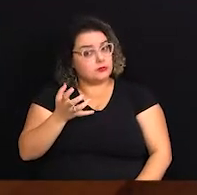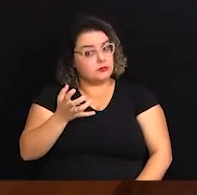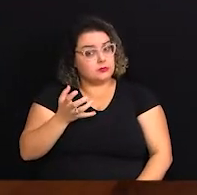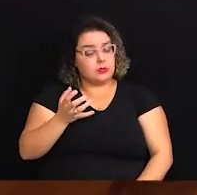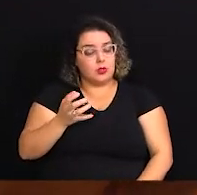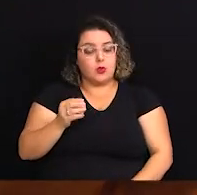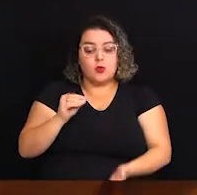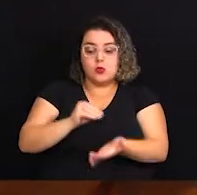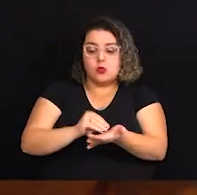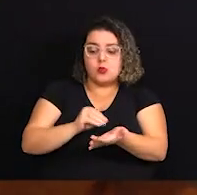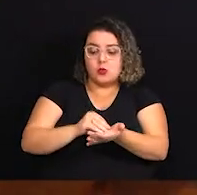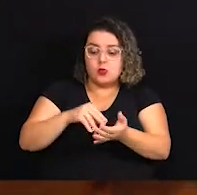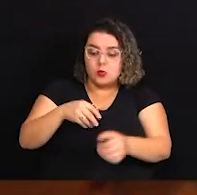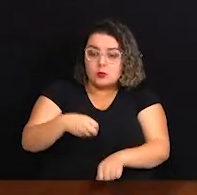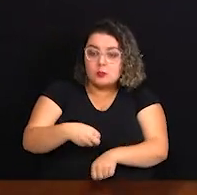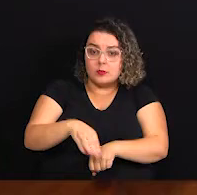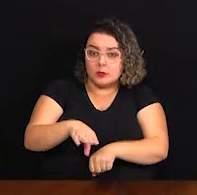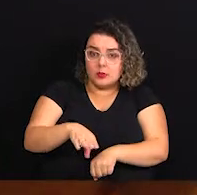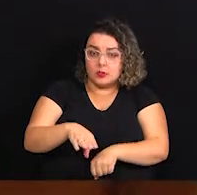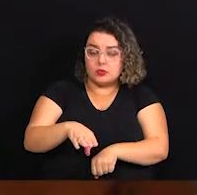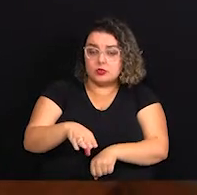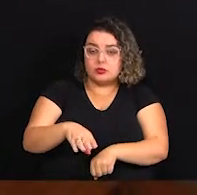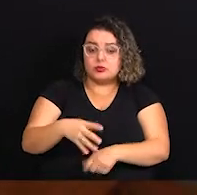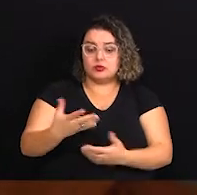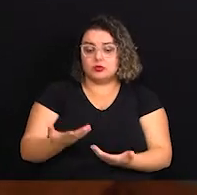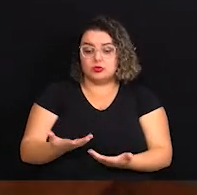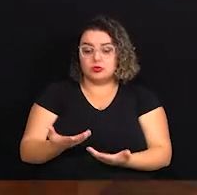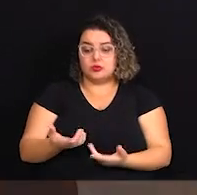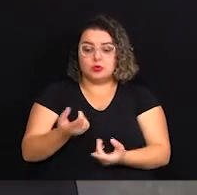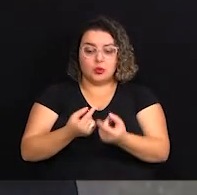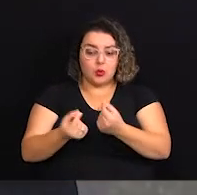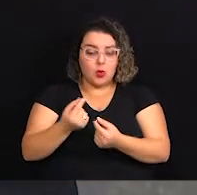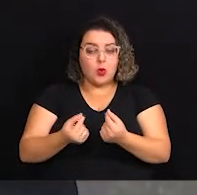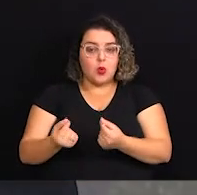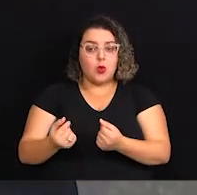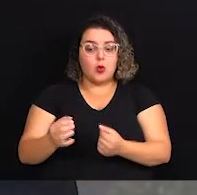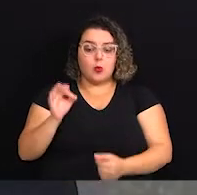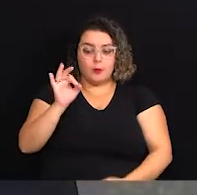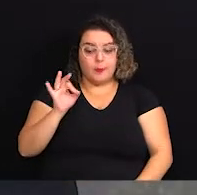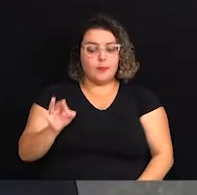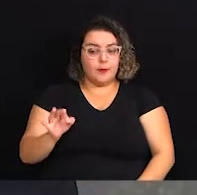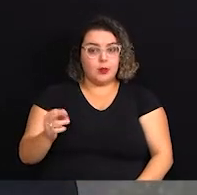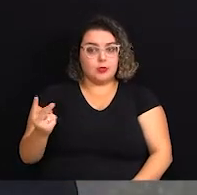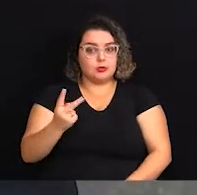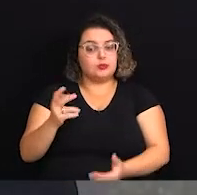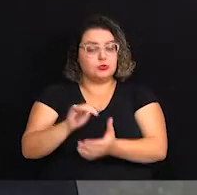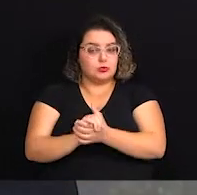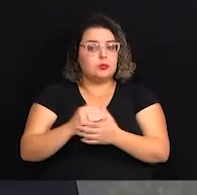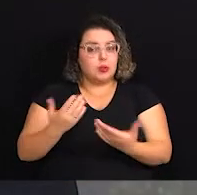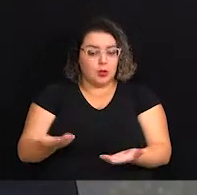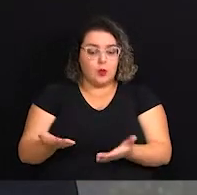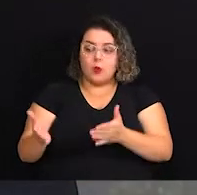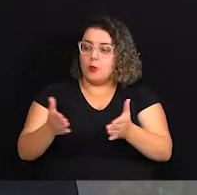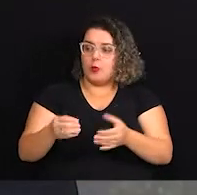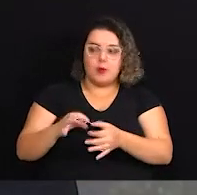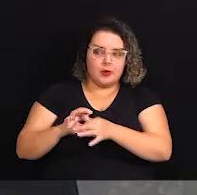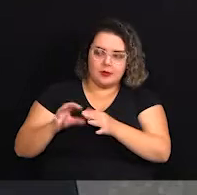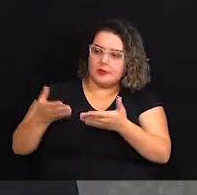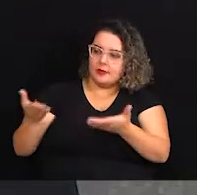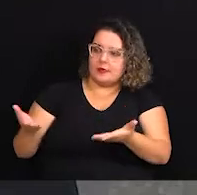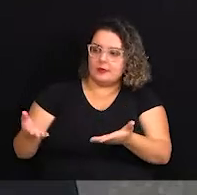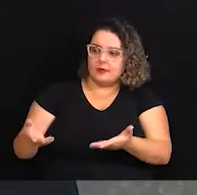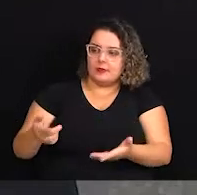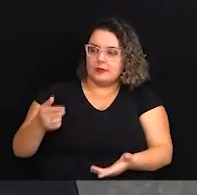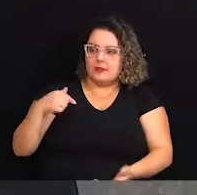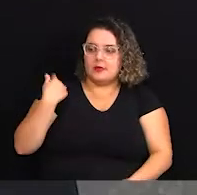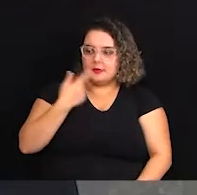uma última dica sobre a questão de orçamento proporcional entre os casais, o momento é seu, mas a nossa